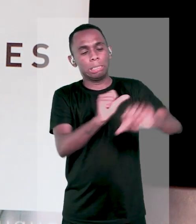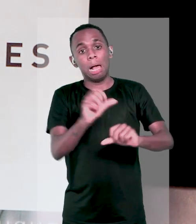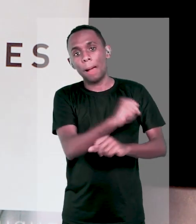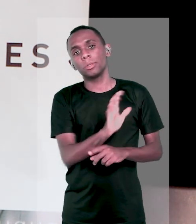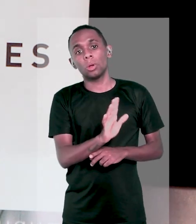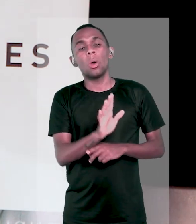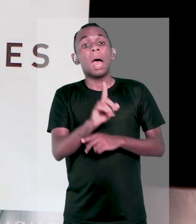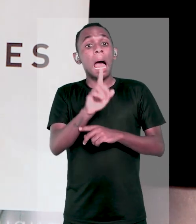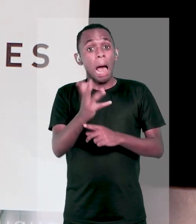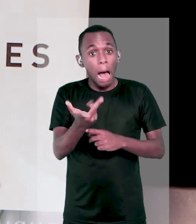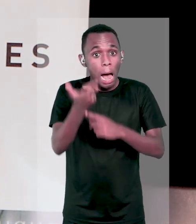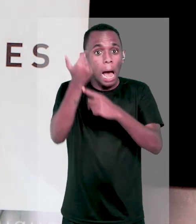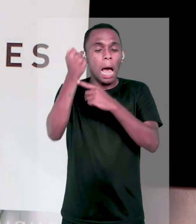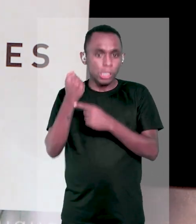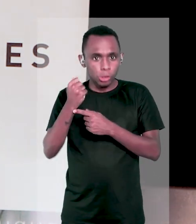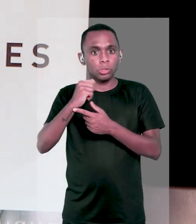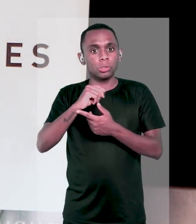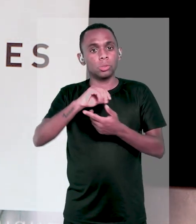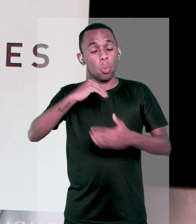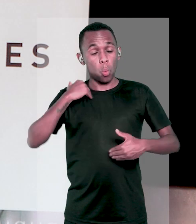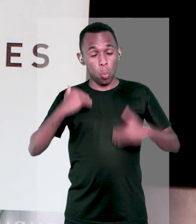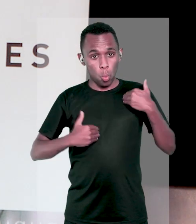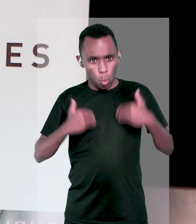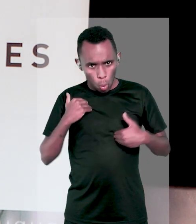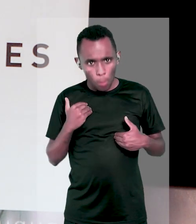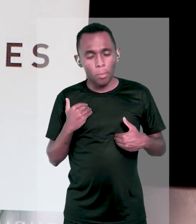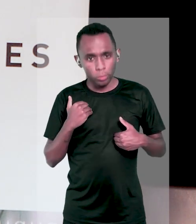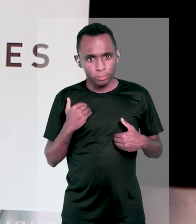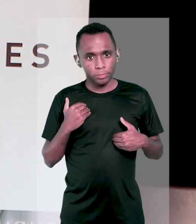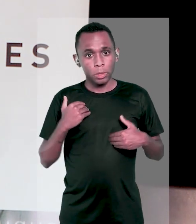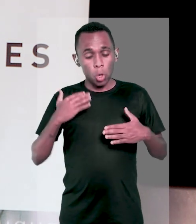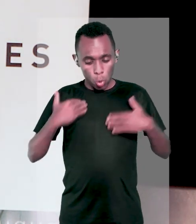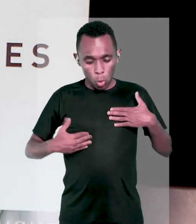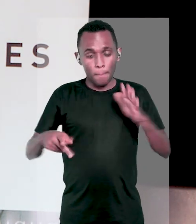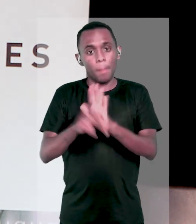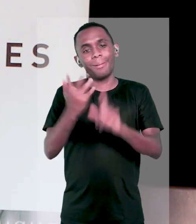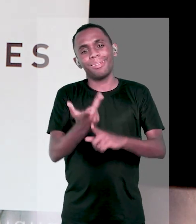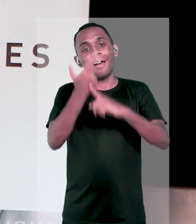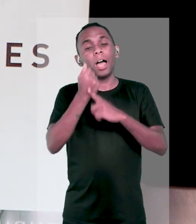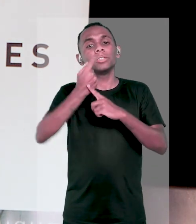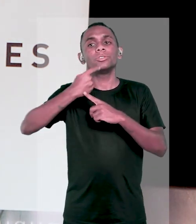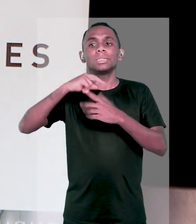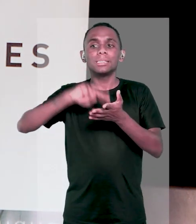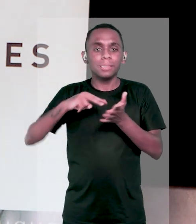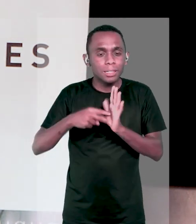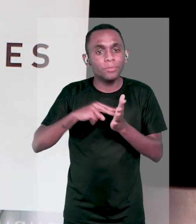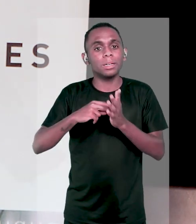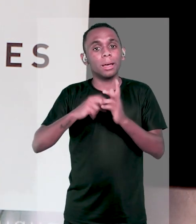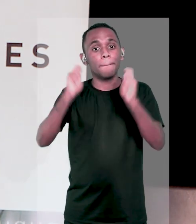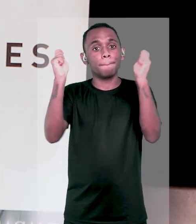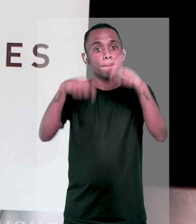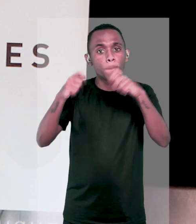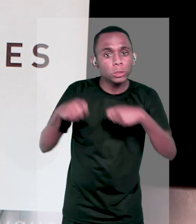homem a arte é um corpo fabricado pelo homem e ela se distingue dos outros corpos fabricados pelo homem esses outros